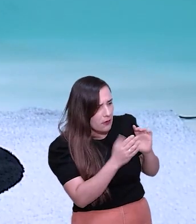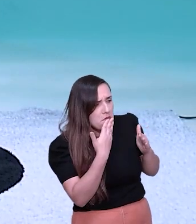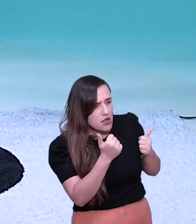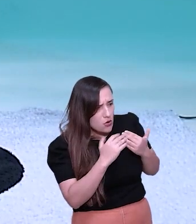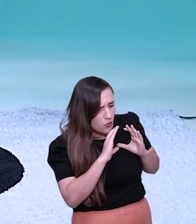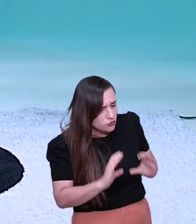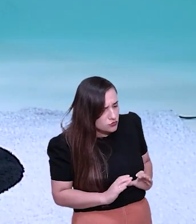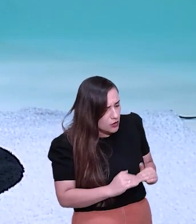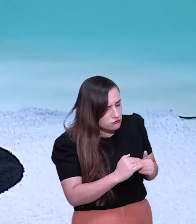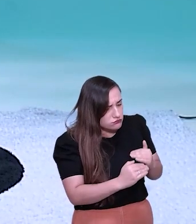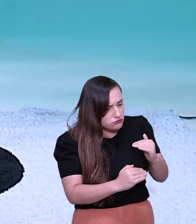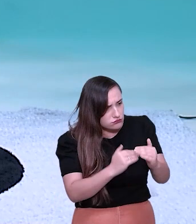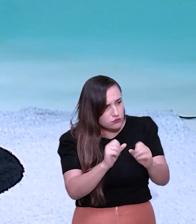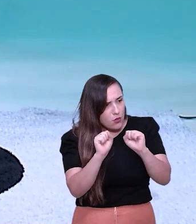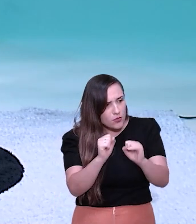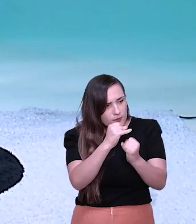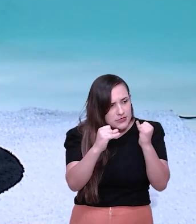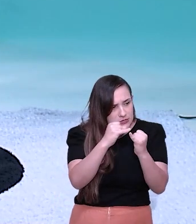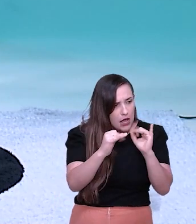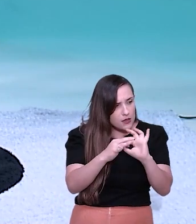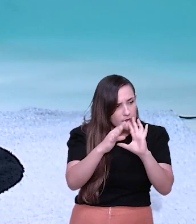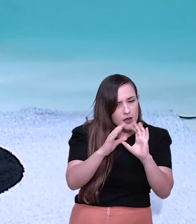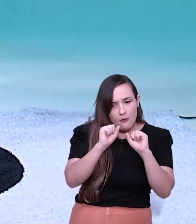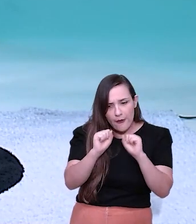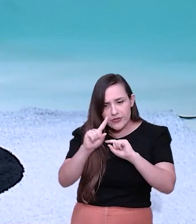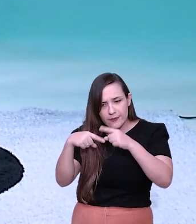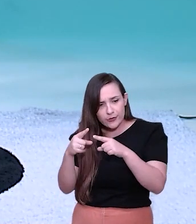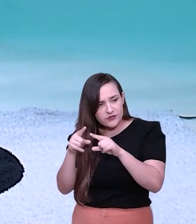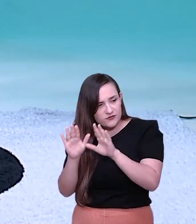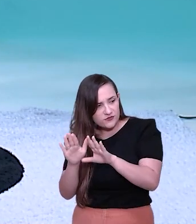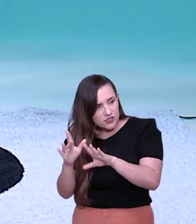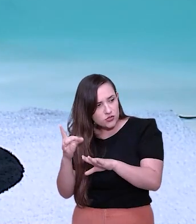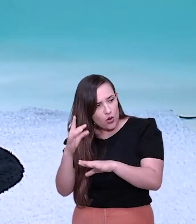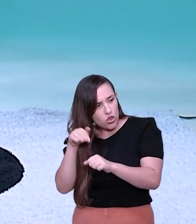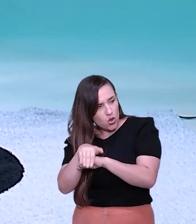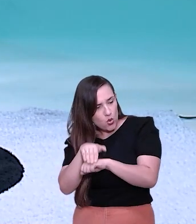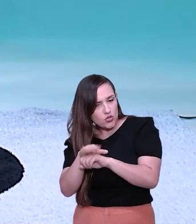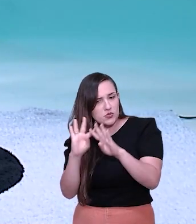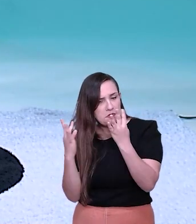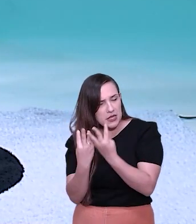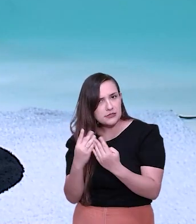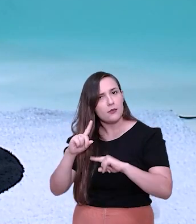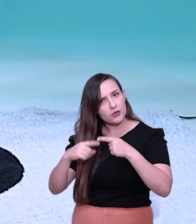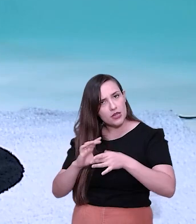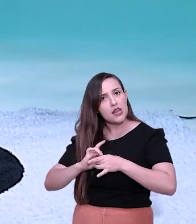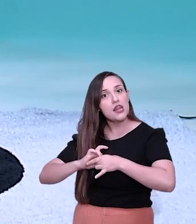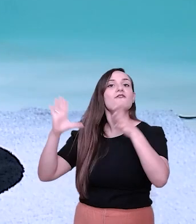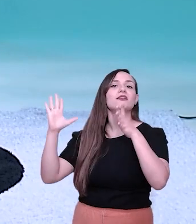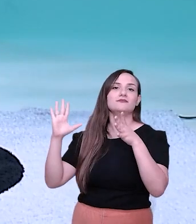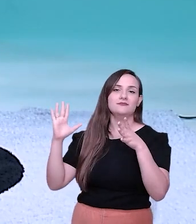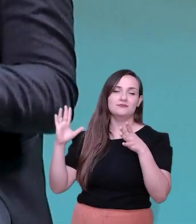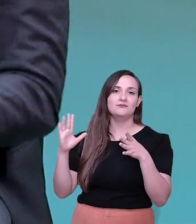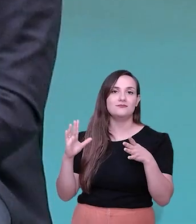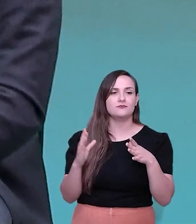evolução, as saídas temporárias e depois, efetivamente, o livramento condicional. Entendi. São situações que você dá o benefício para o preso e se por